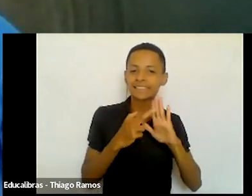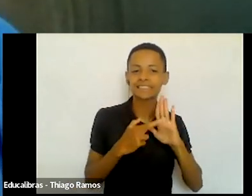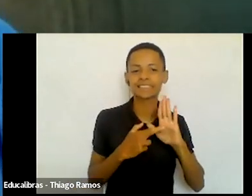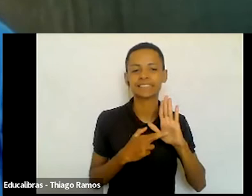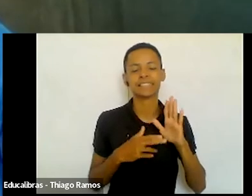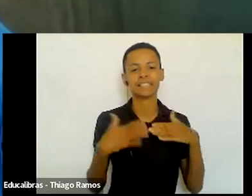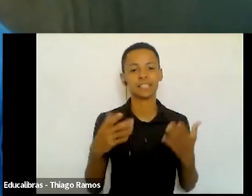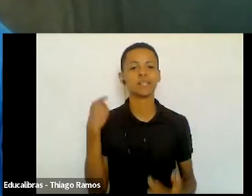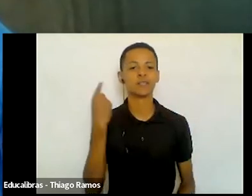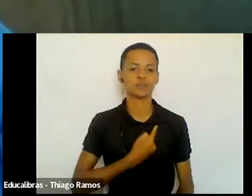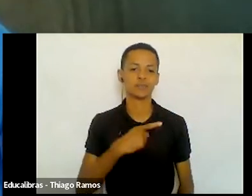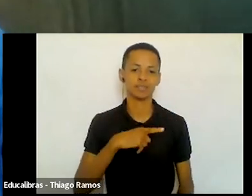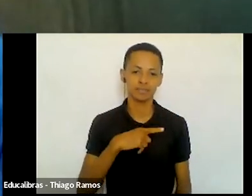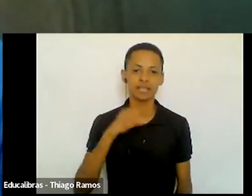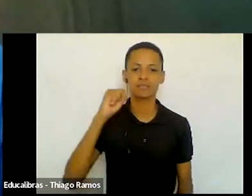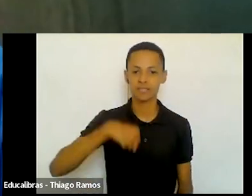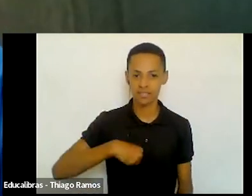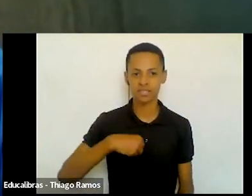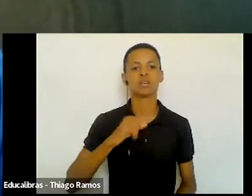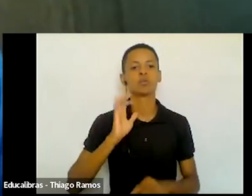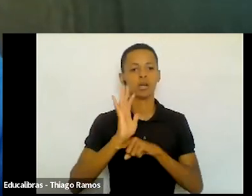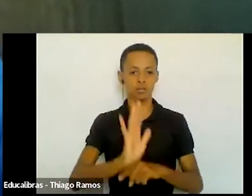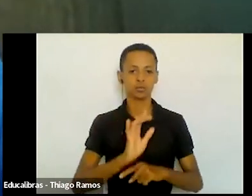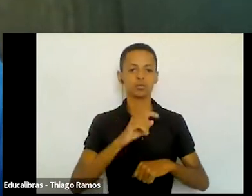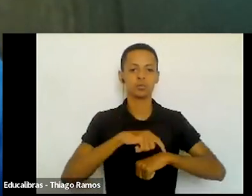teve uma contribuição do governo Lula quando ele